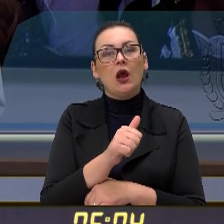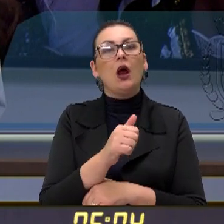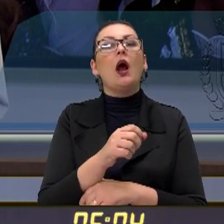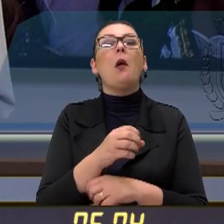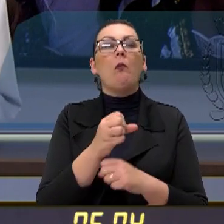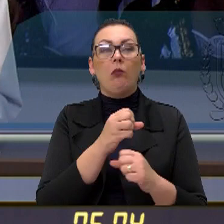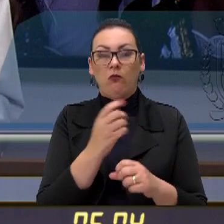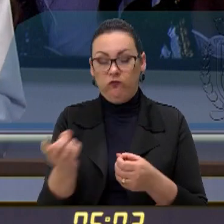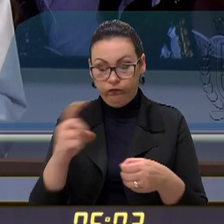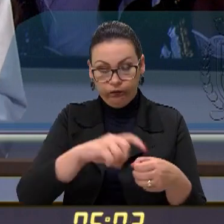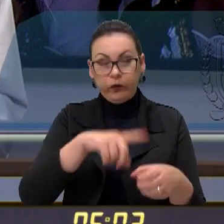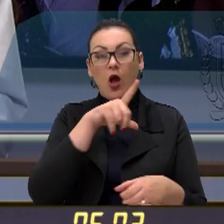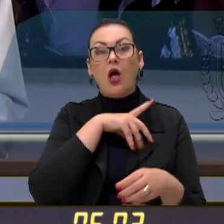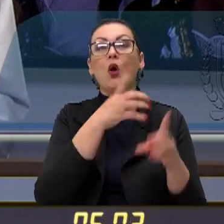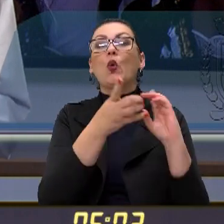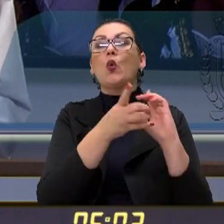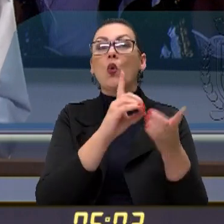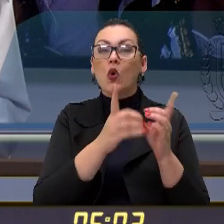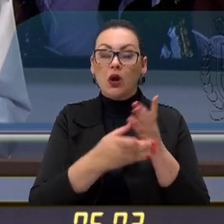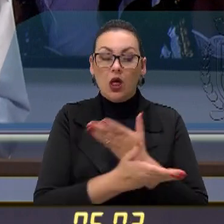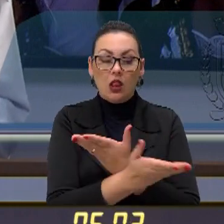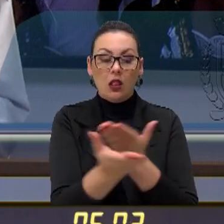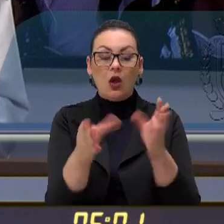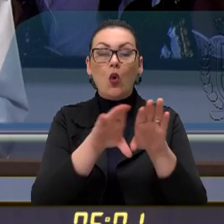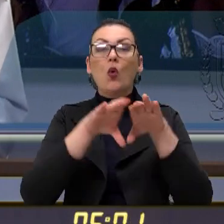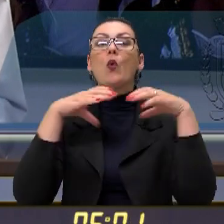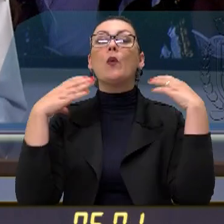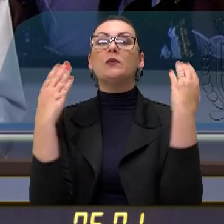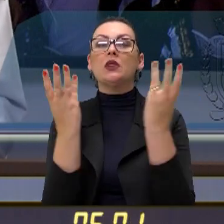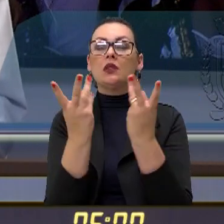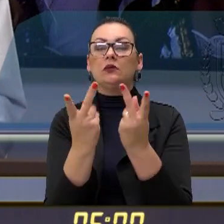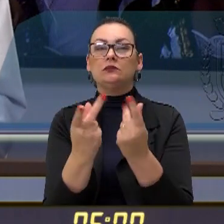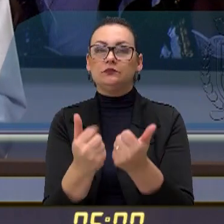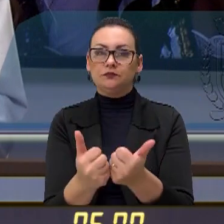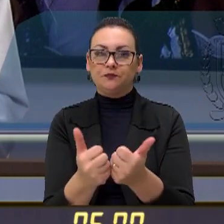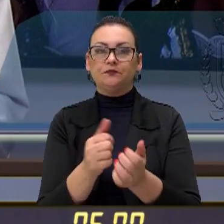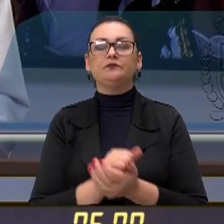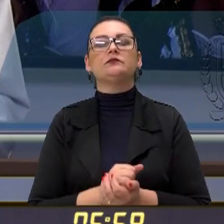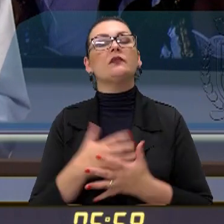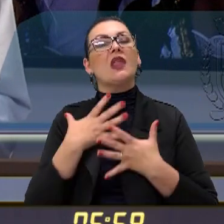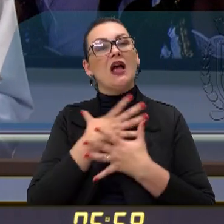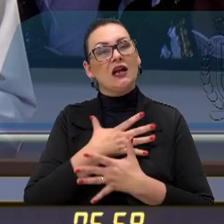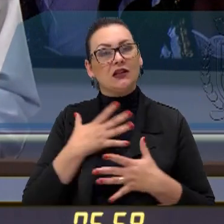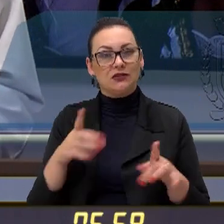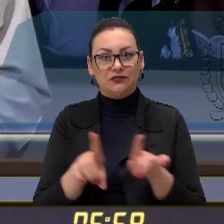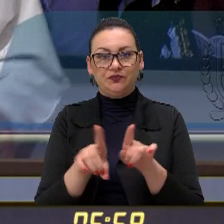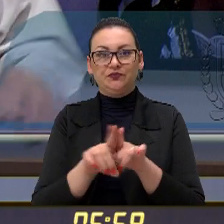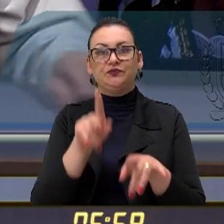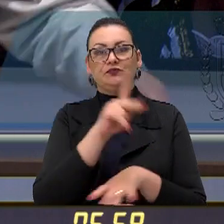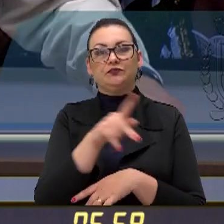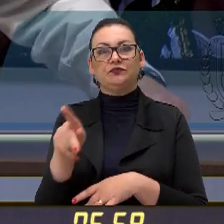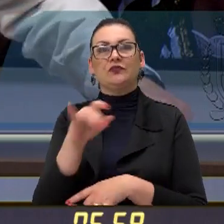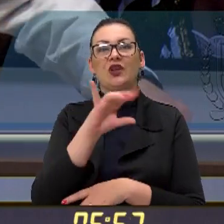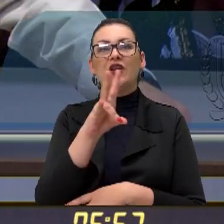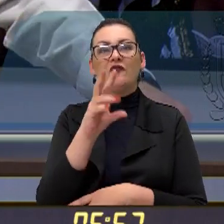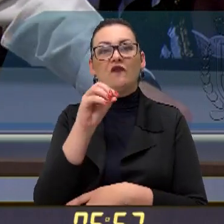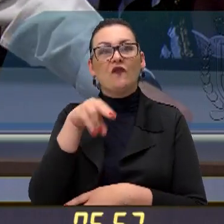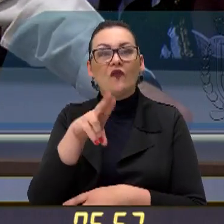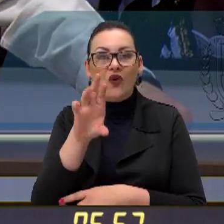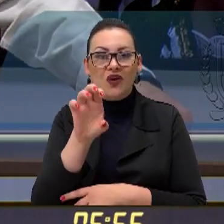uma coordenadora e atender a nossa comunidade com qualidade. Saúdo também a professora Evone,